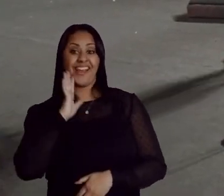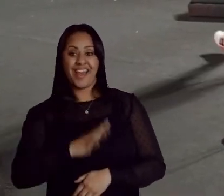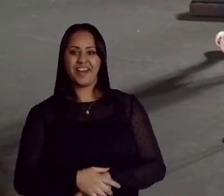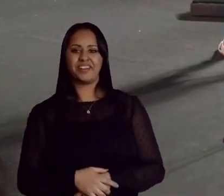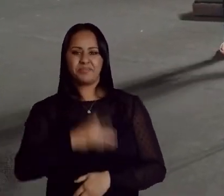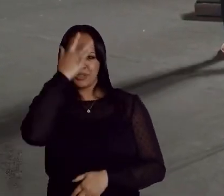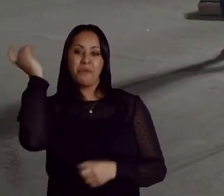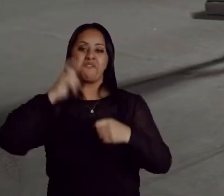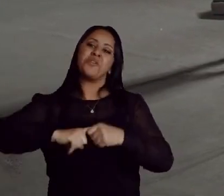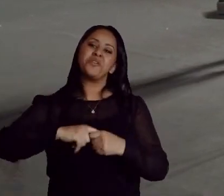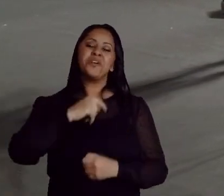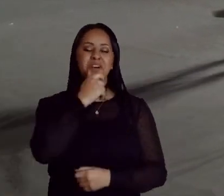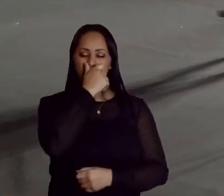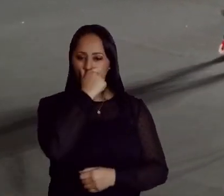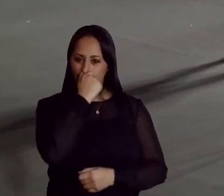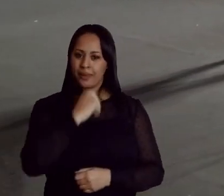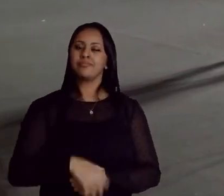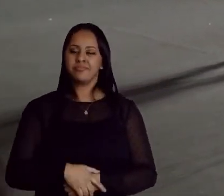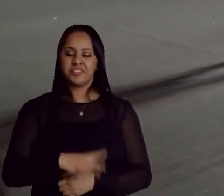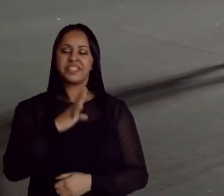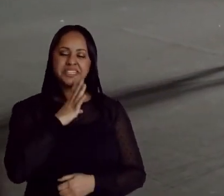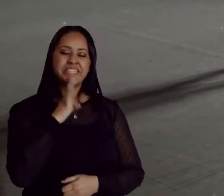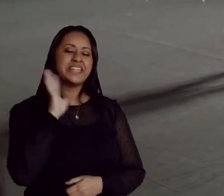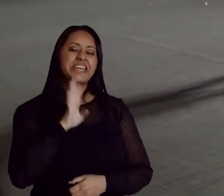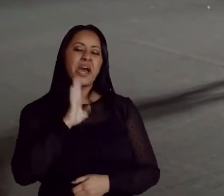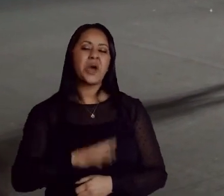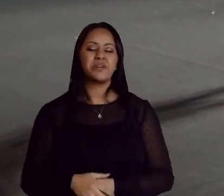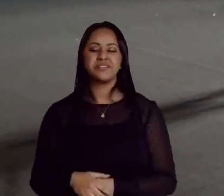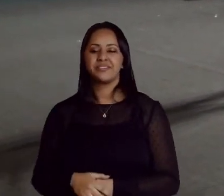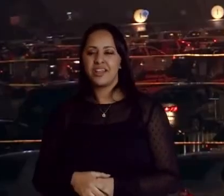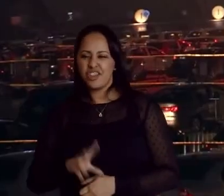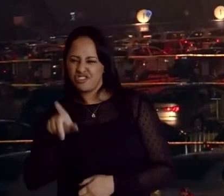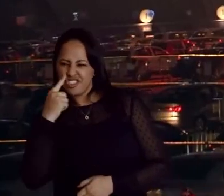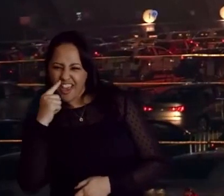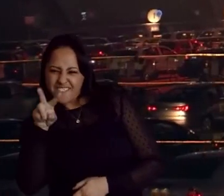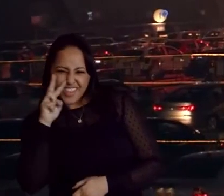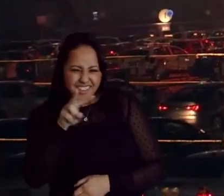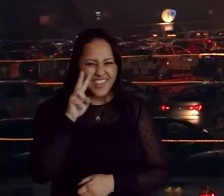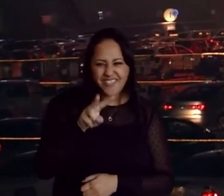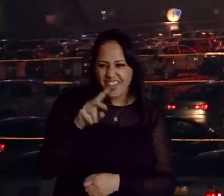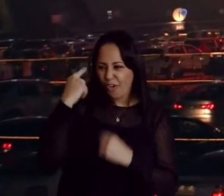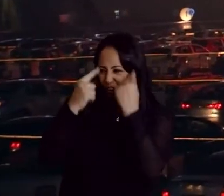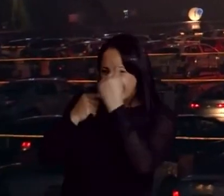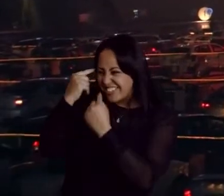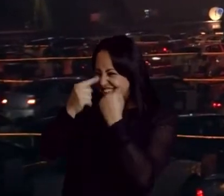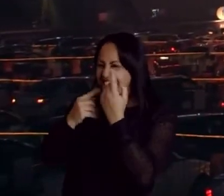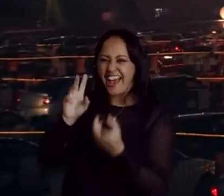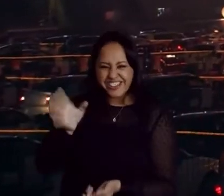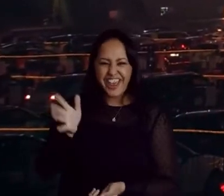gente que está repetindo aí. Ó, isso aqui eu reconheço. Eu reconheço alguns rostinhos já. Alguns faróis.